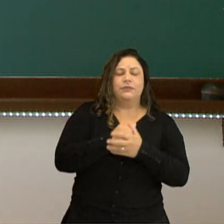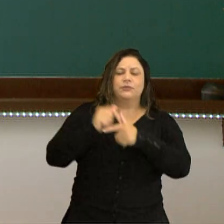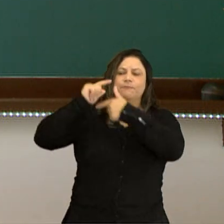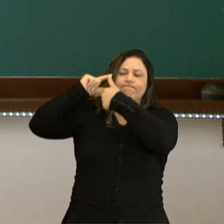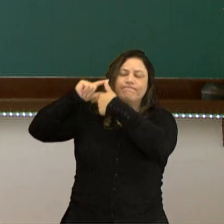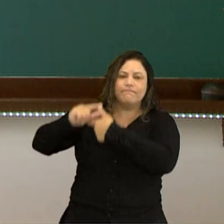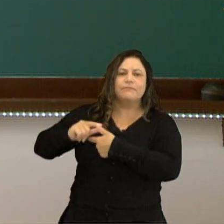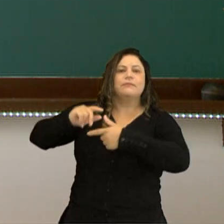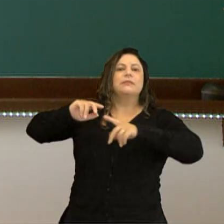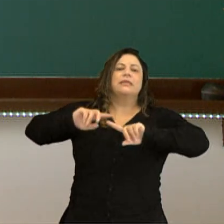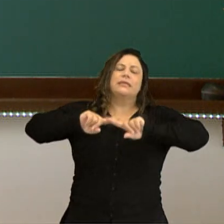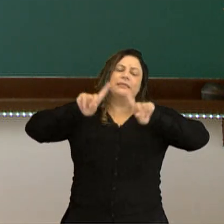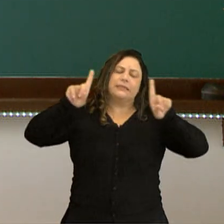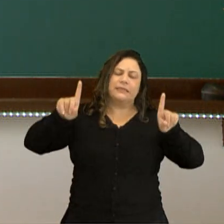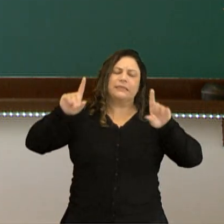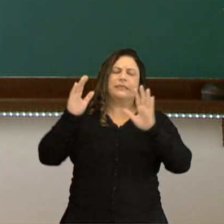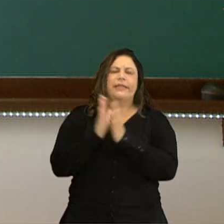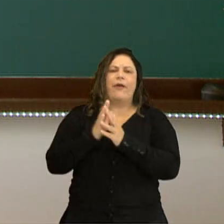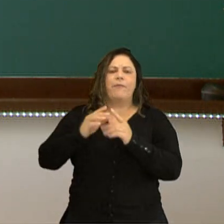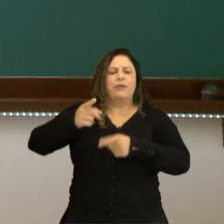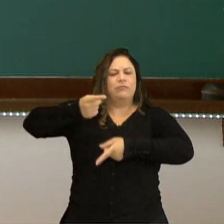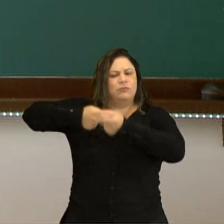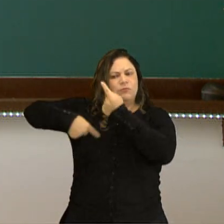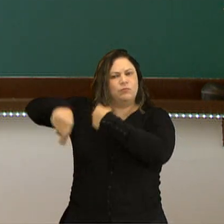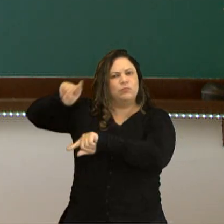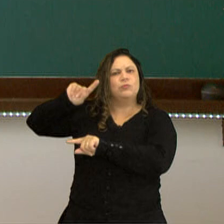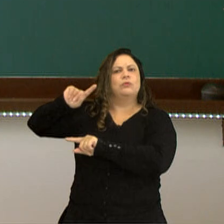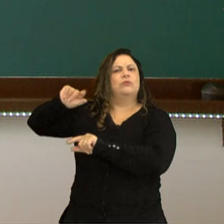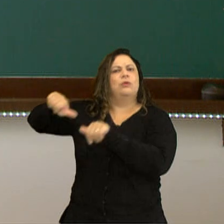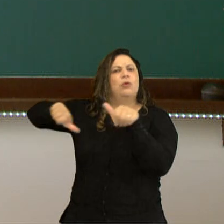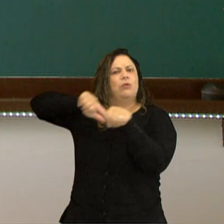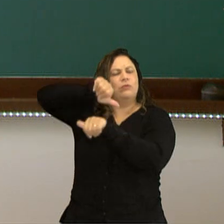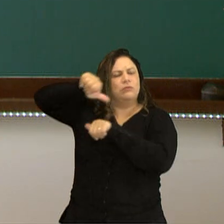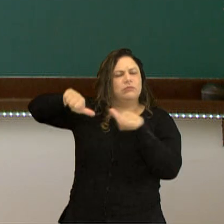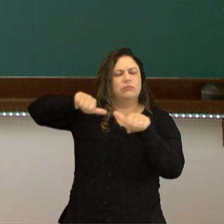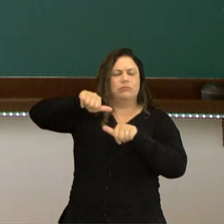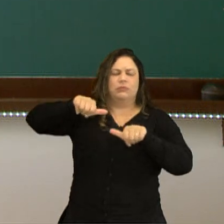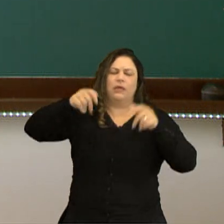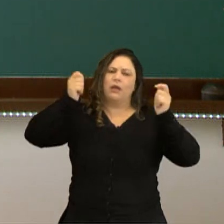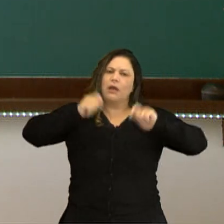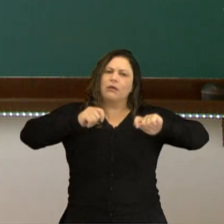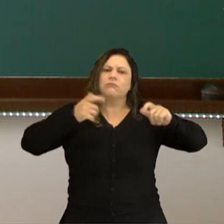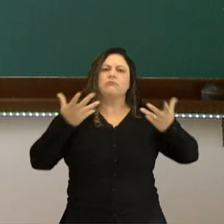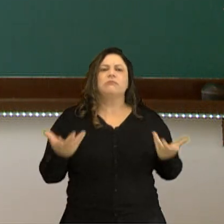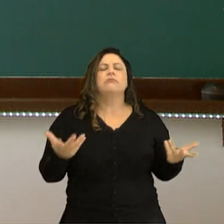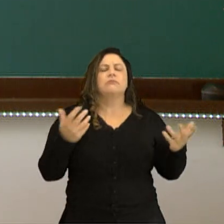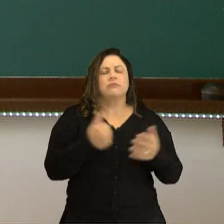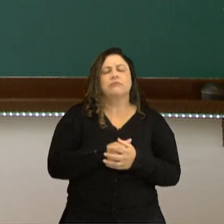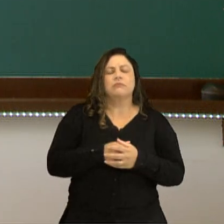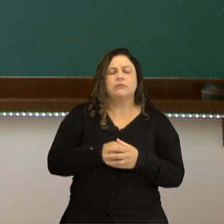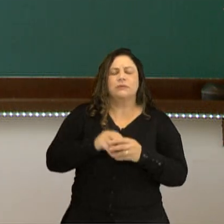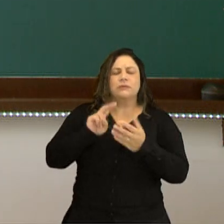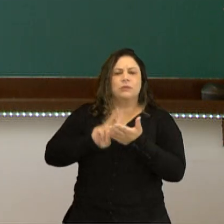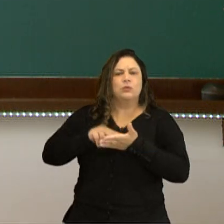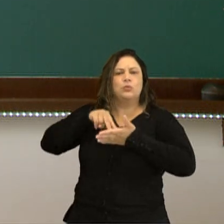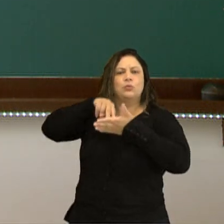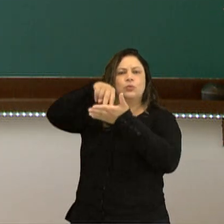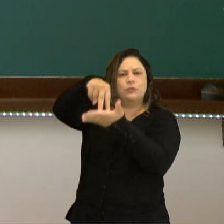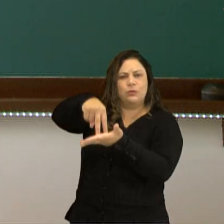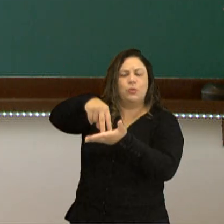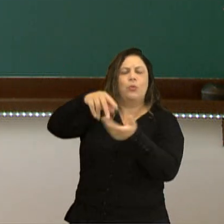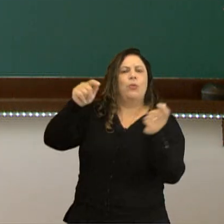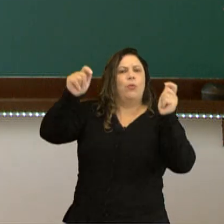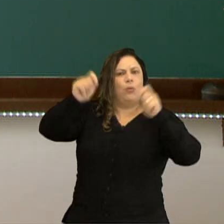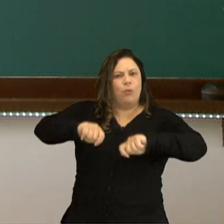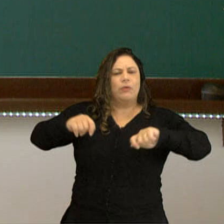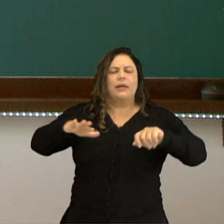tradicional inúmeras vezes para tentar responder à necessidade de se colocar no lugar